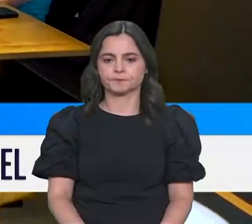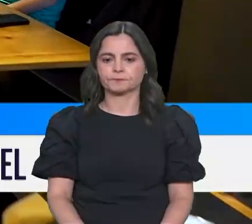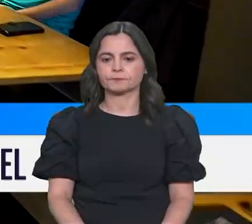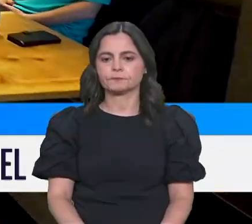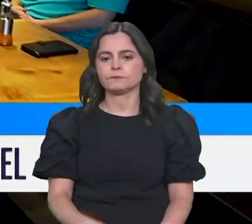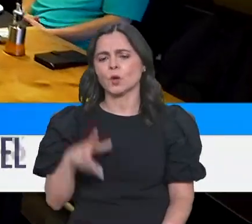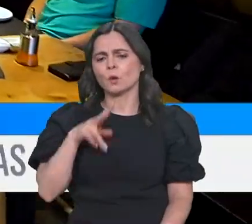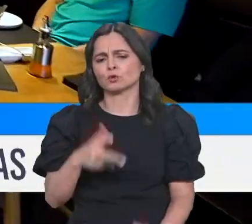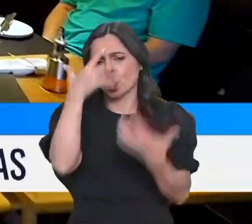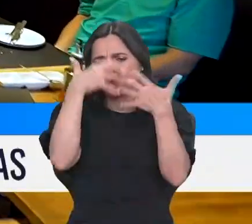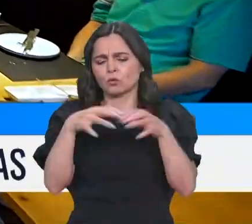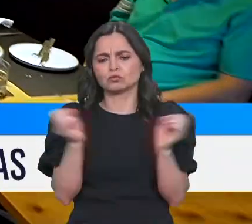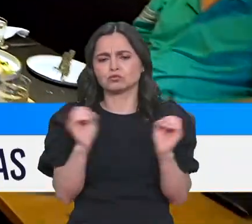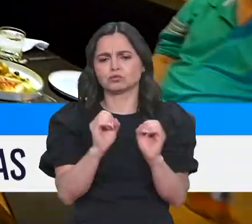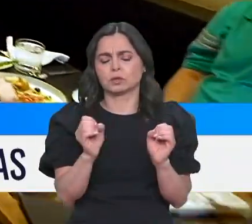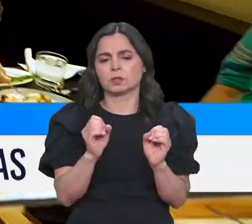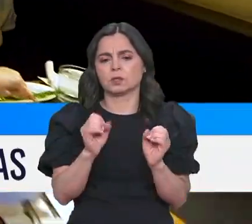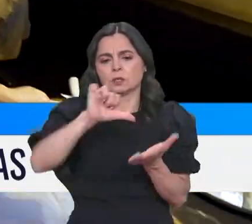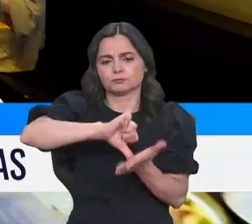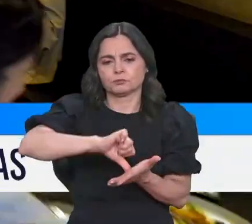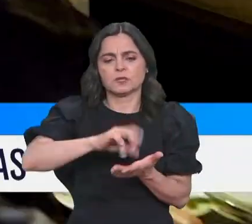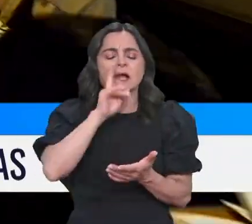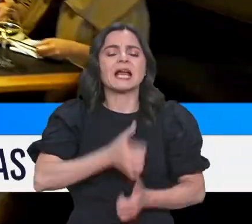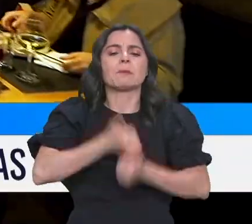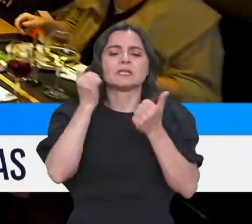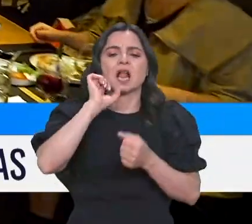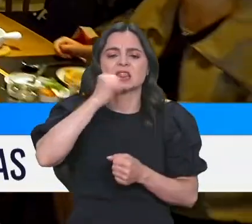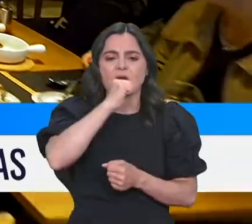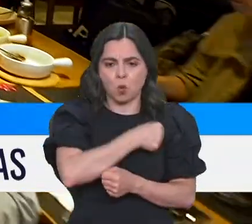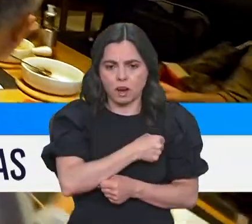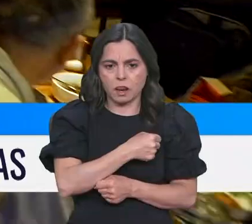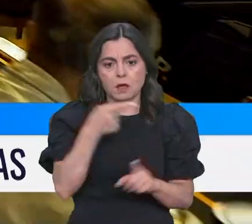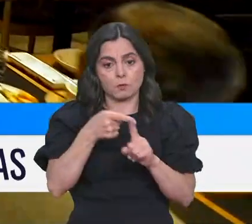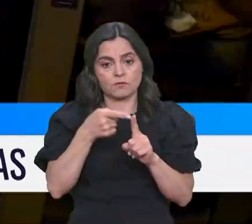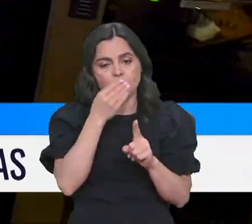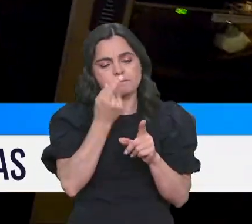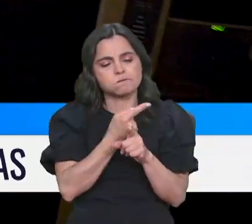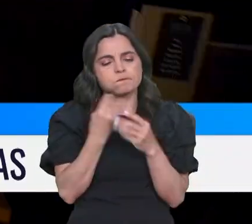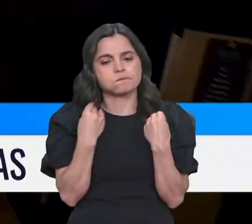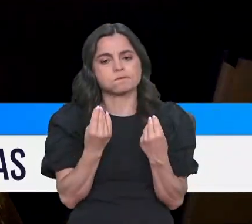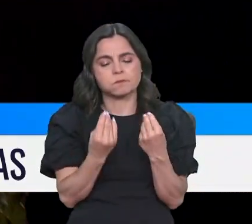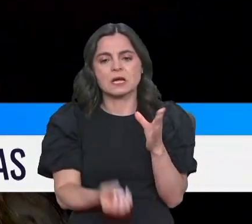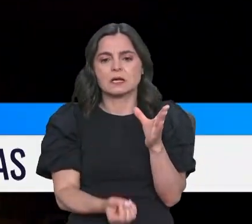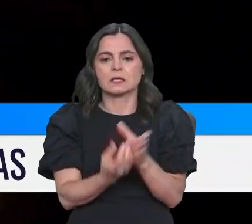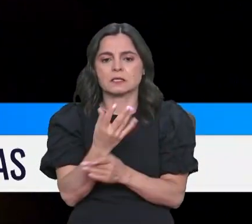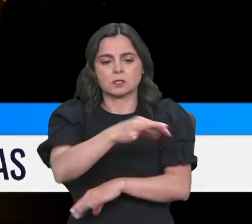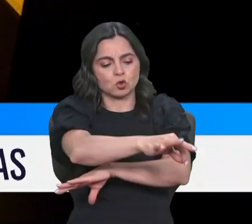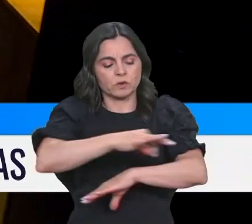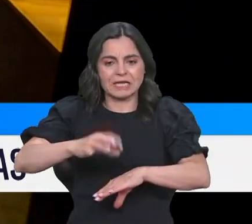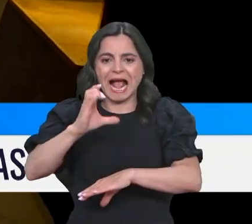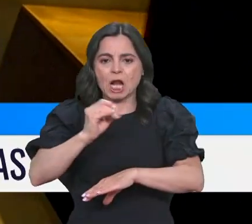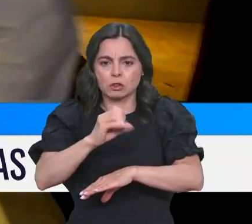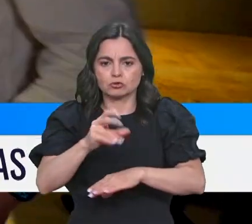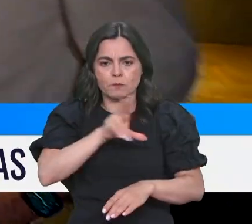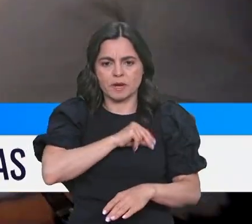O Tuga não deixa dúvidas na Baixa de Taipei, a capital de Taiwan. É uma referência gastronómica, criação do arquiteto Carlos Couto,